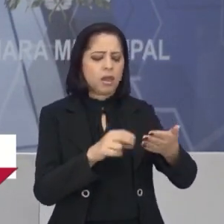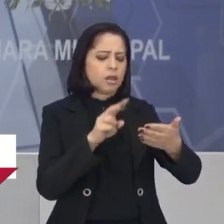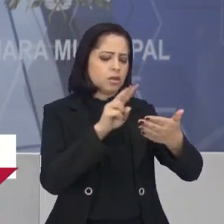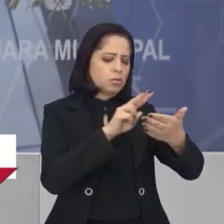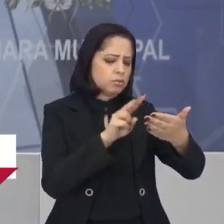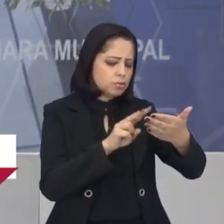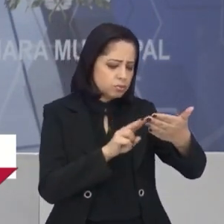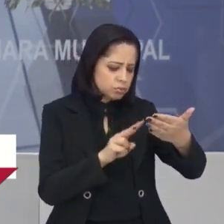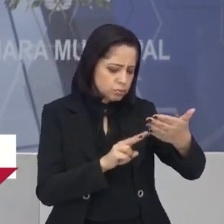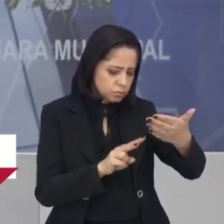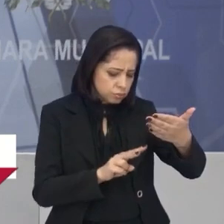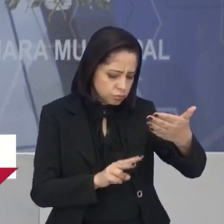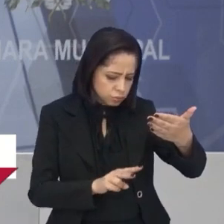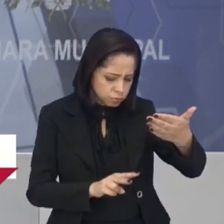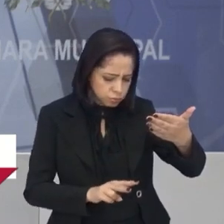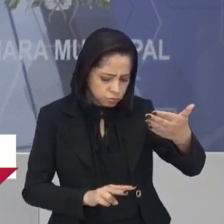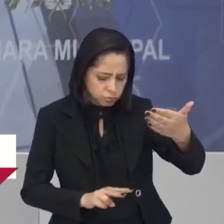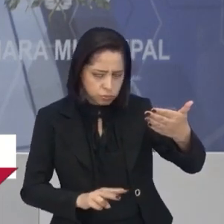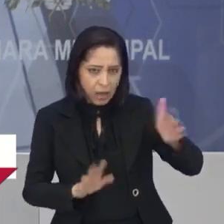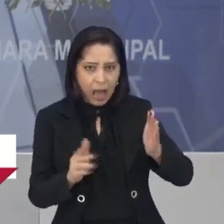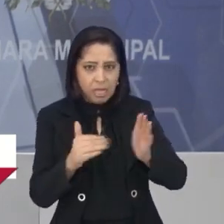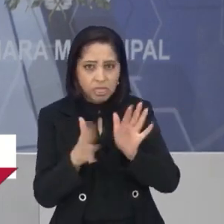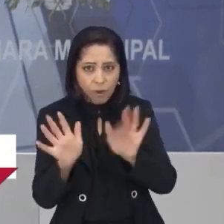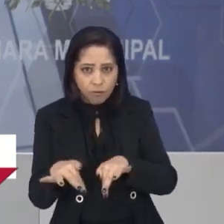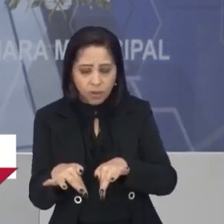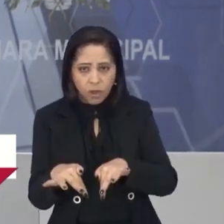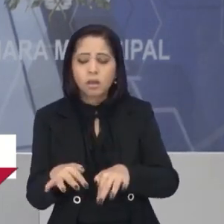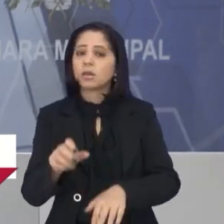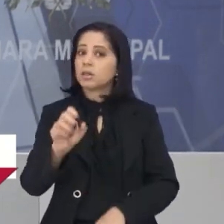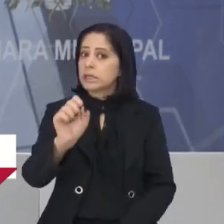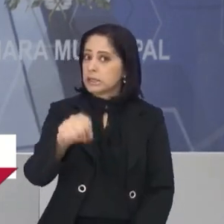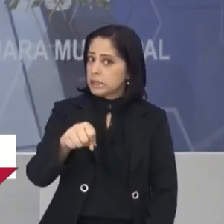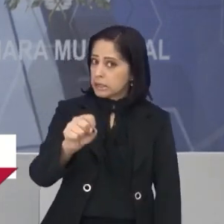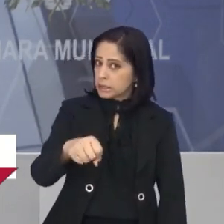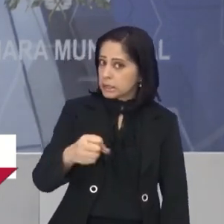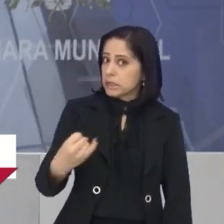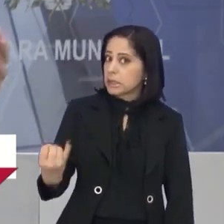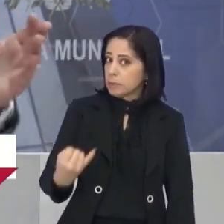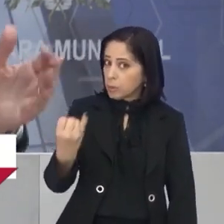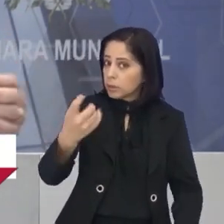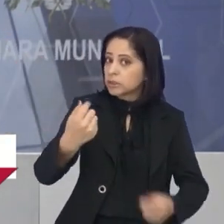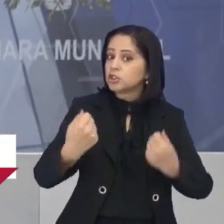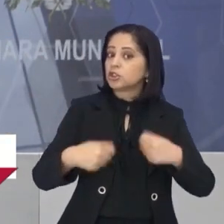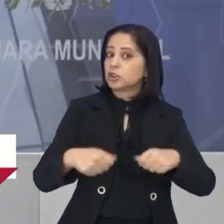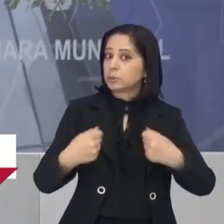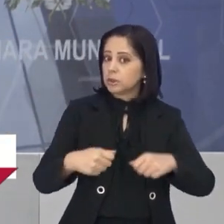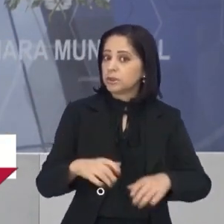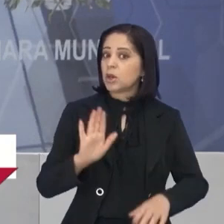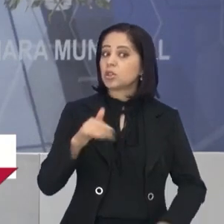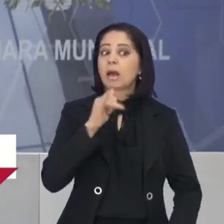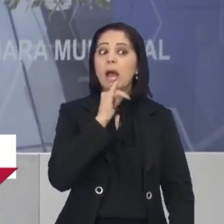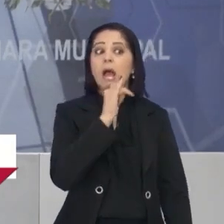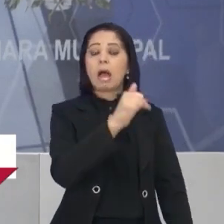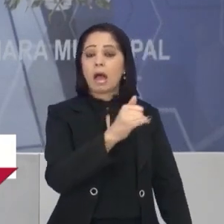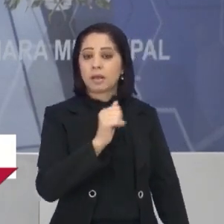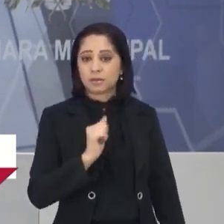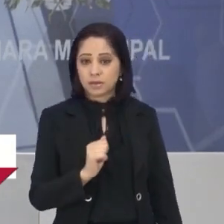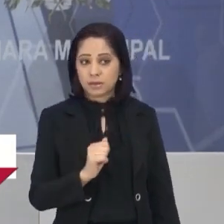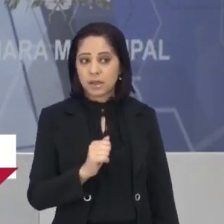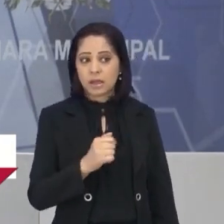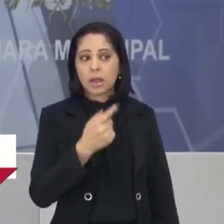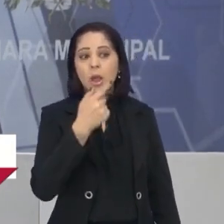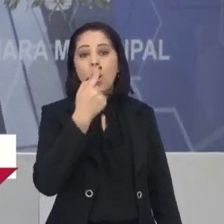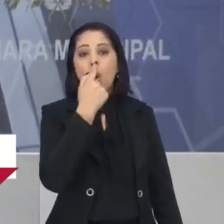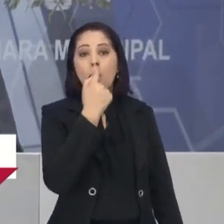tem Claro que tem olha o tamanho de São José dos Campos eu dizia ao prefeito Anderson vendo lá